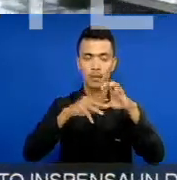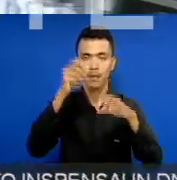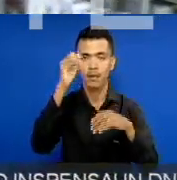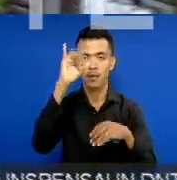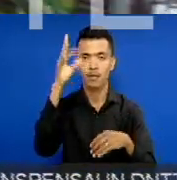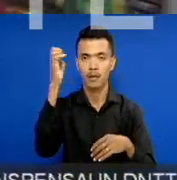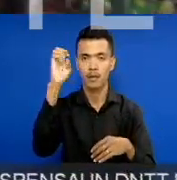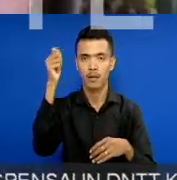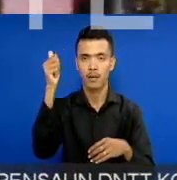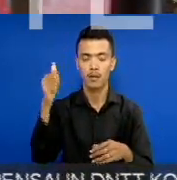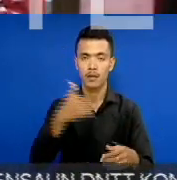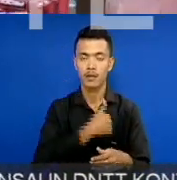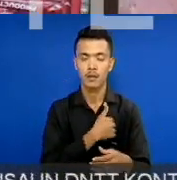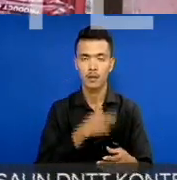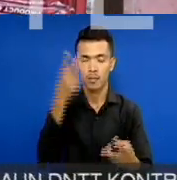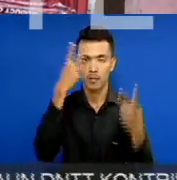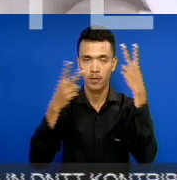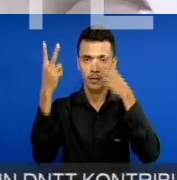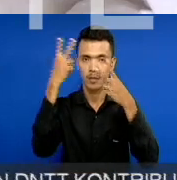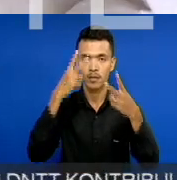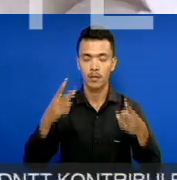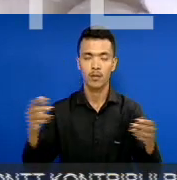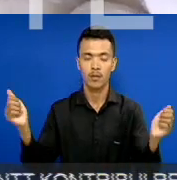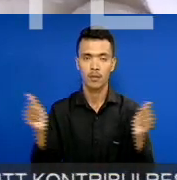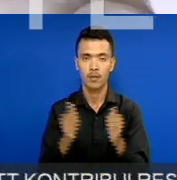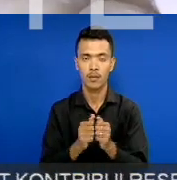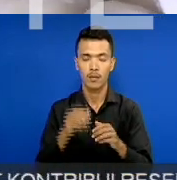se dá o bele hala o controlo e o supermercado